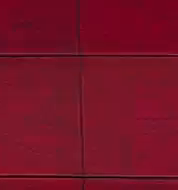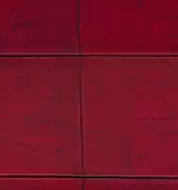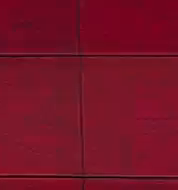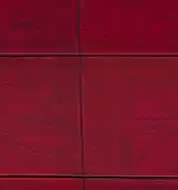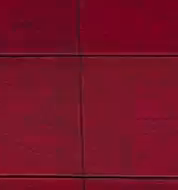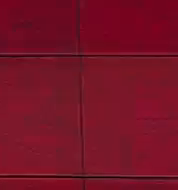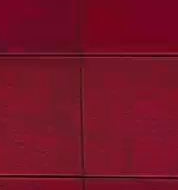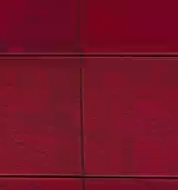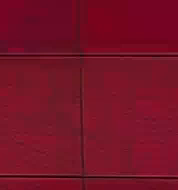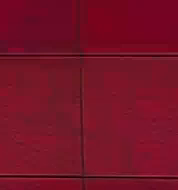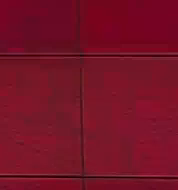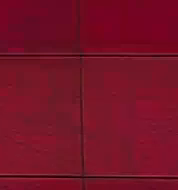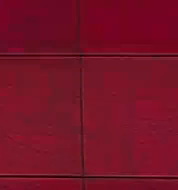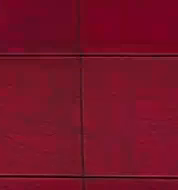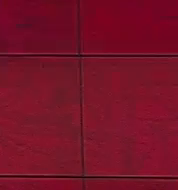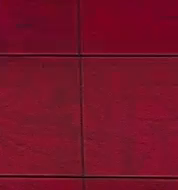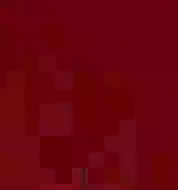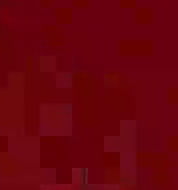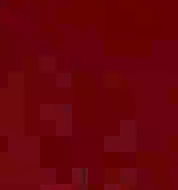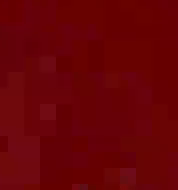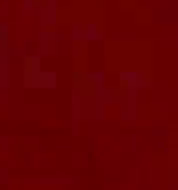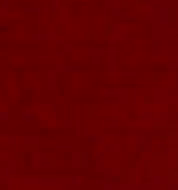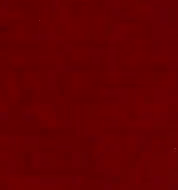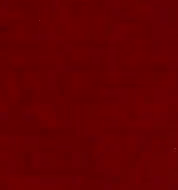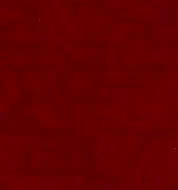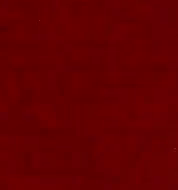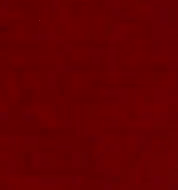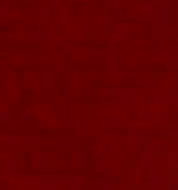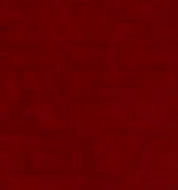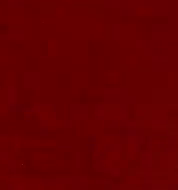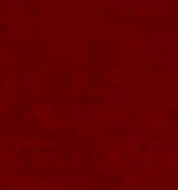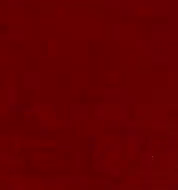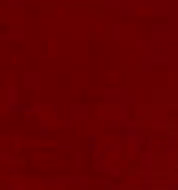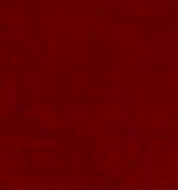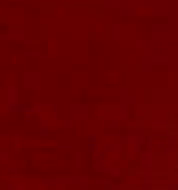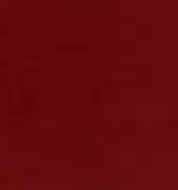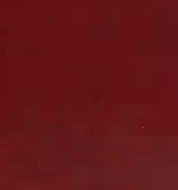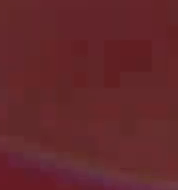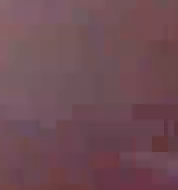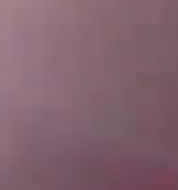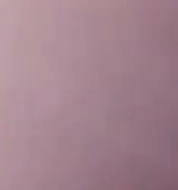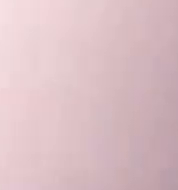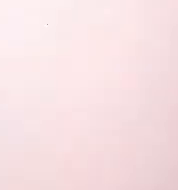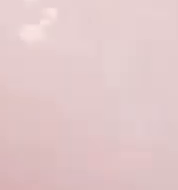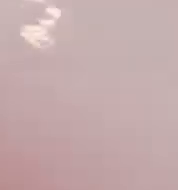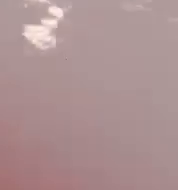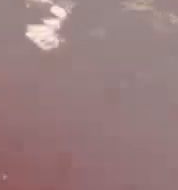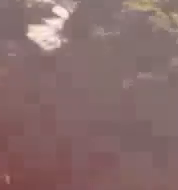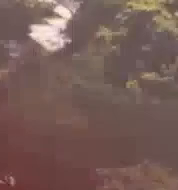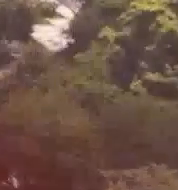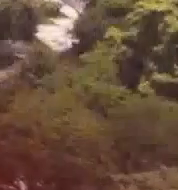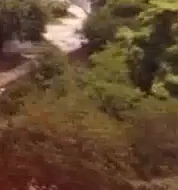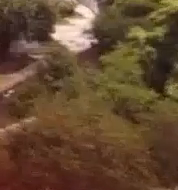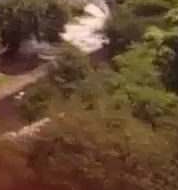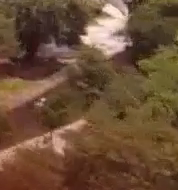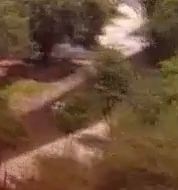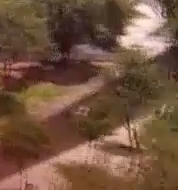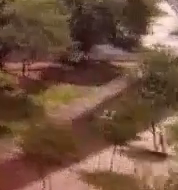todo cidadão falar, escrever e imprimir sem necessidade de alguma censura.